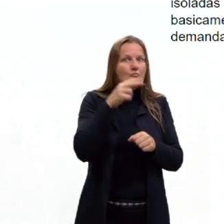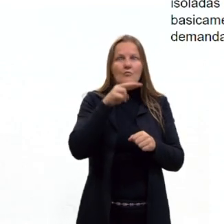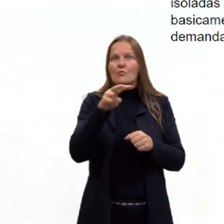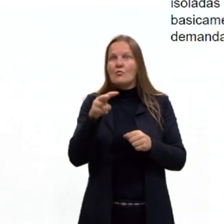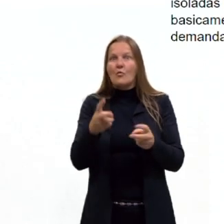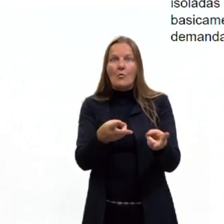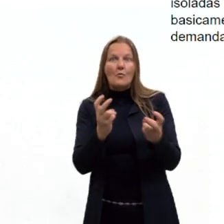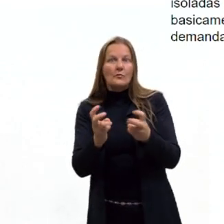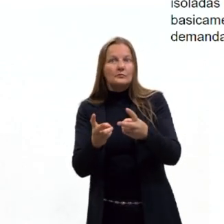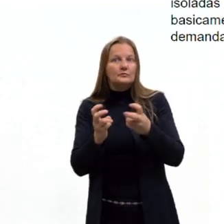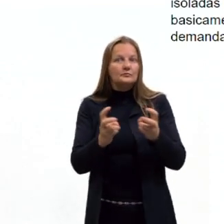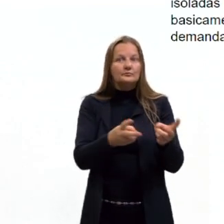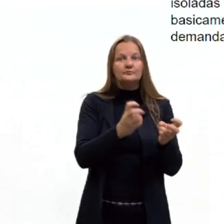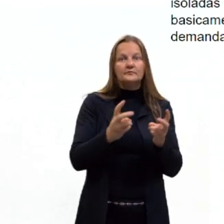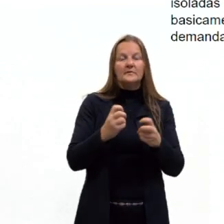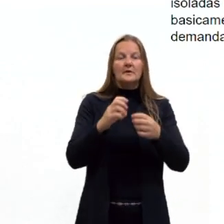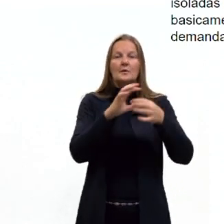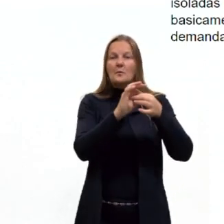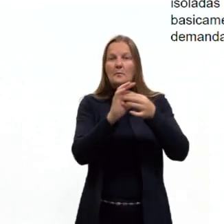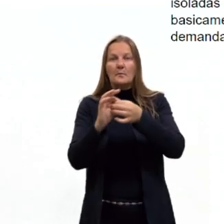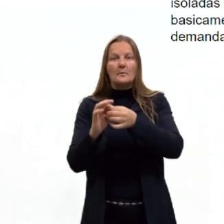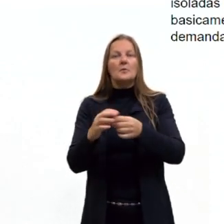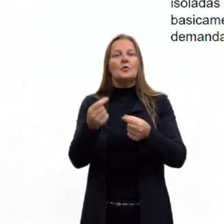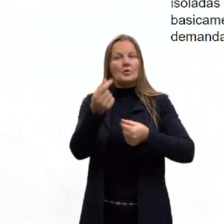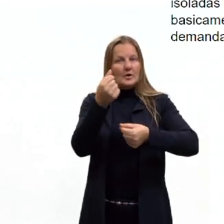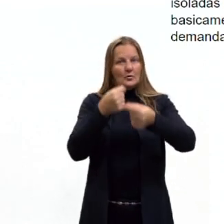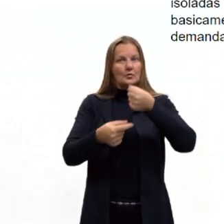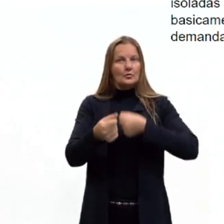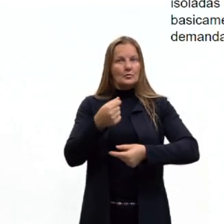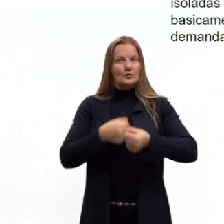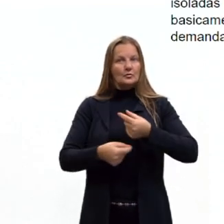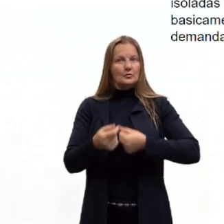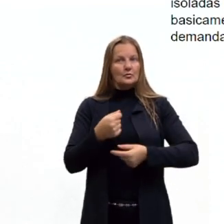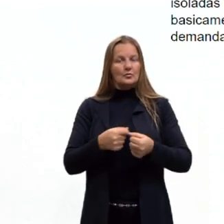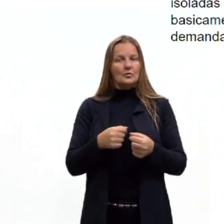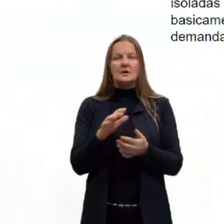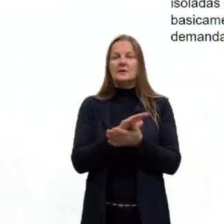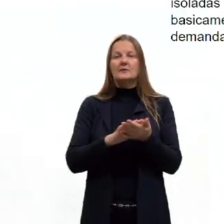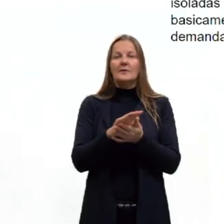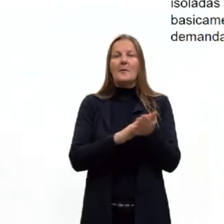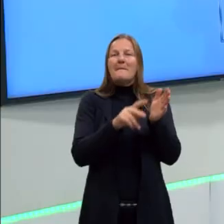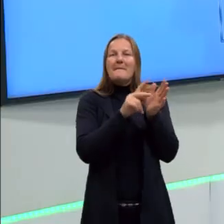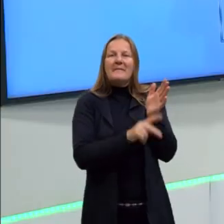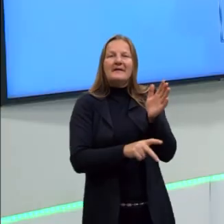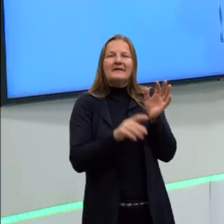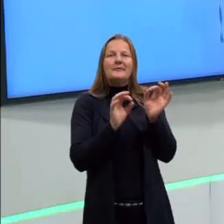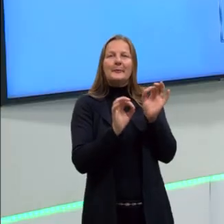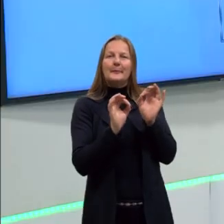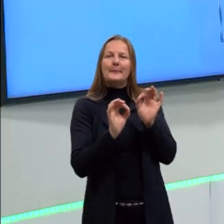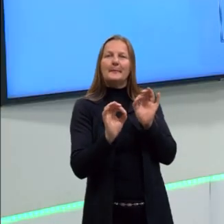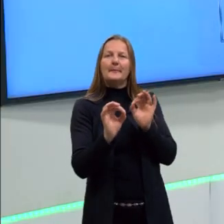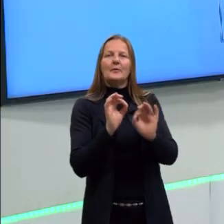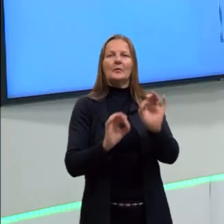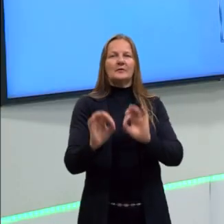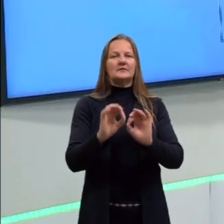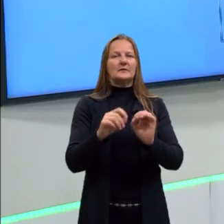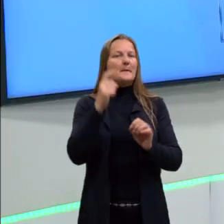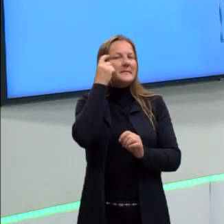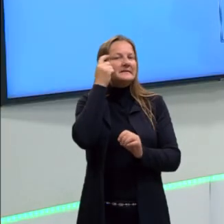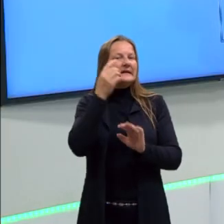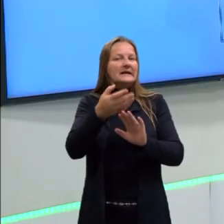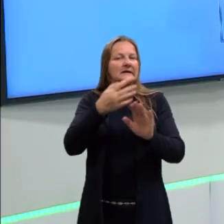surgiu um outro momento e econômico tá a gurizada então não foi nenhuma questão assim é